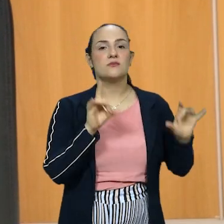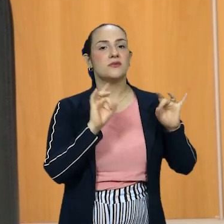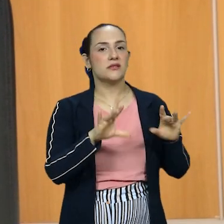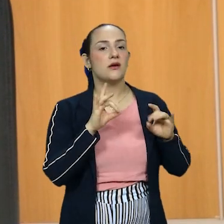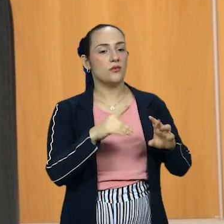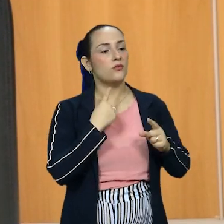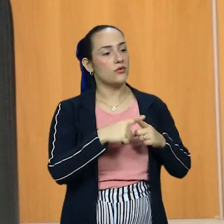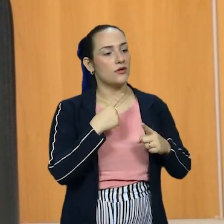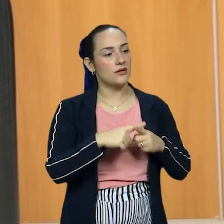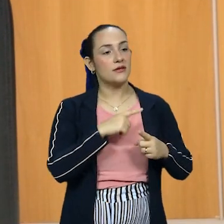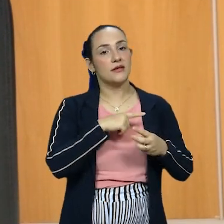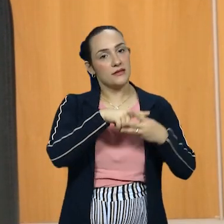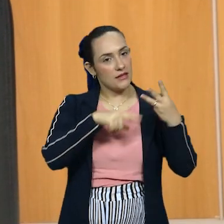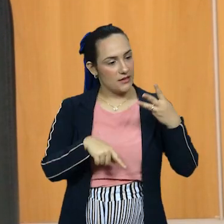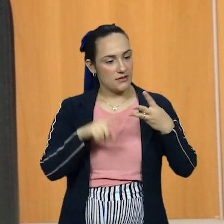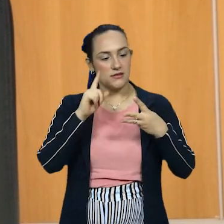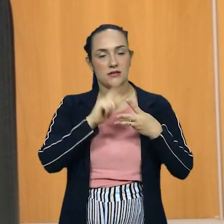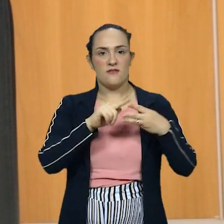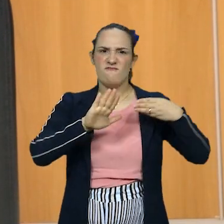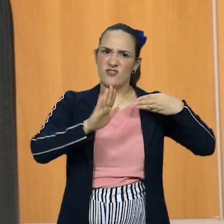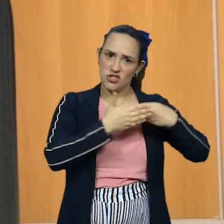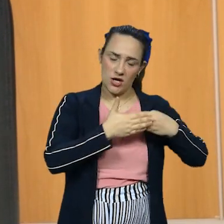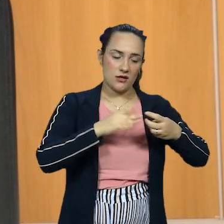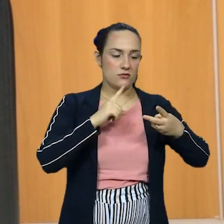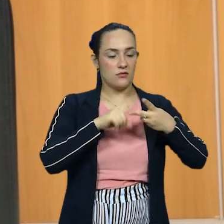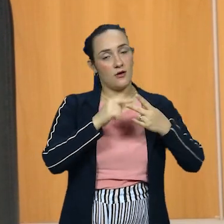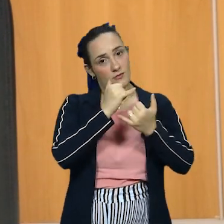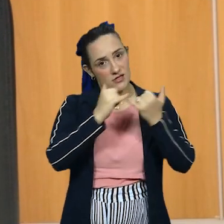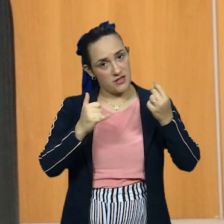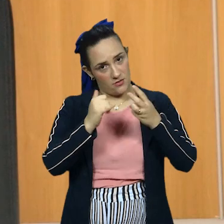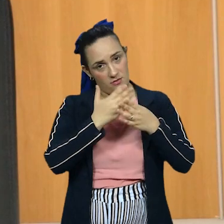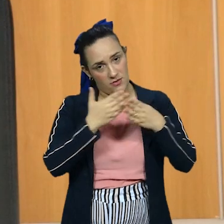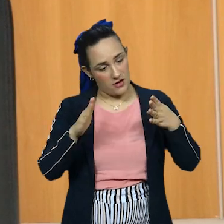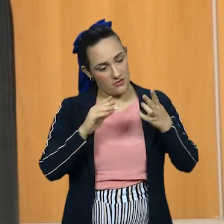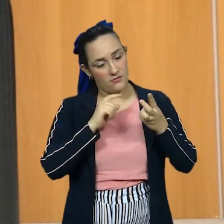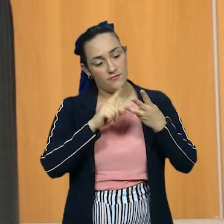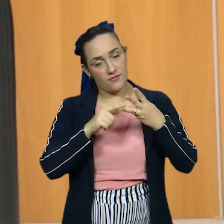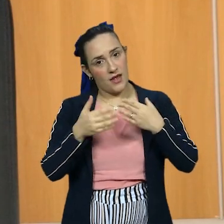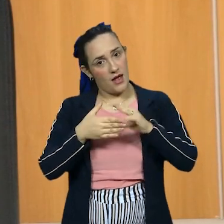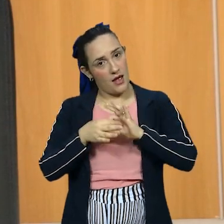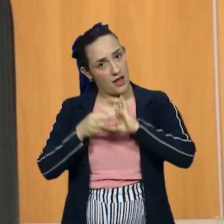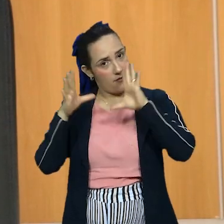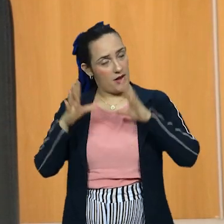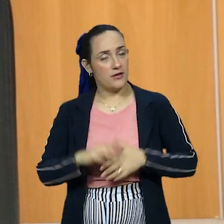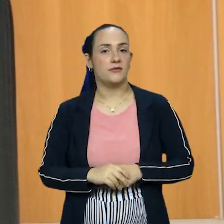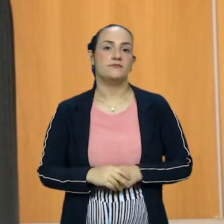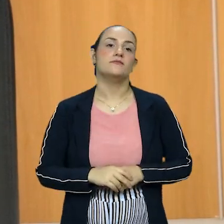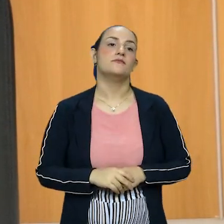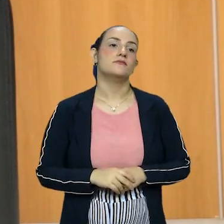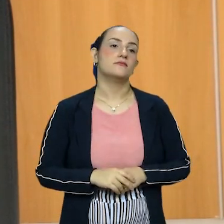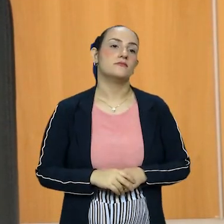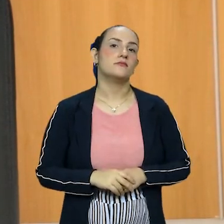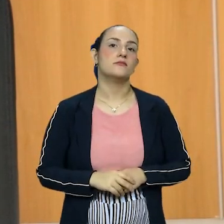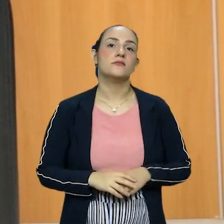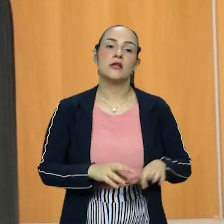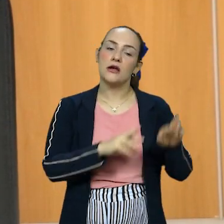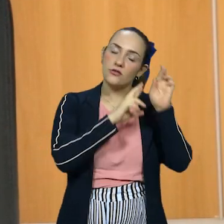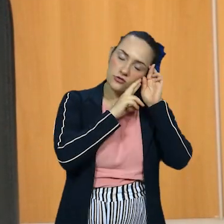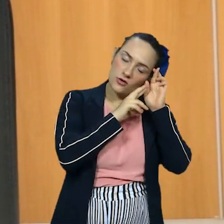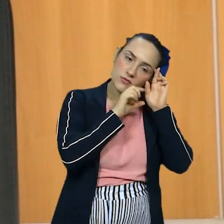uma peculiaridade, ela tem os 3 regimes, o regime fechado, o regime semiaberto e o regime aberto. Dorme